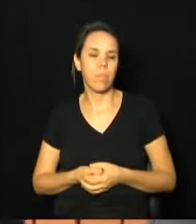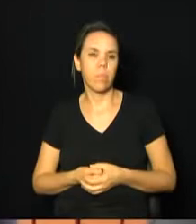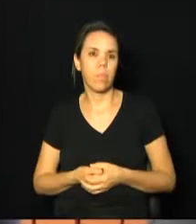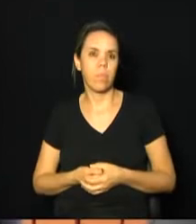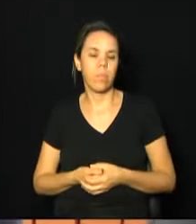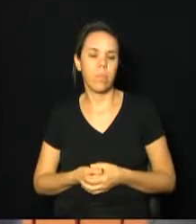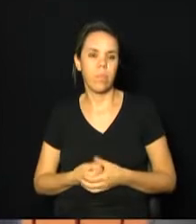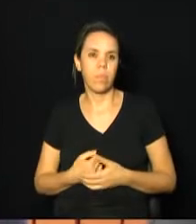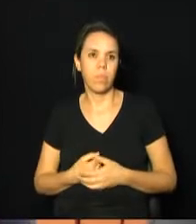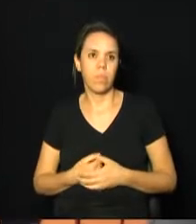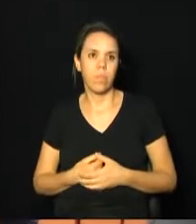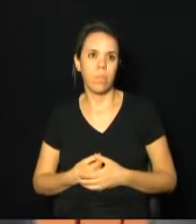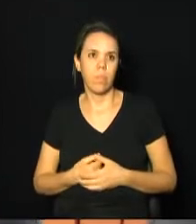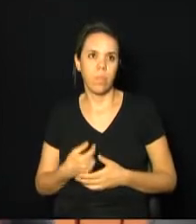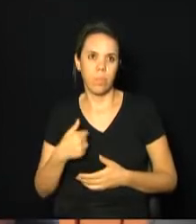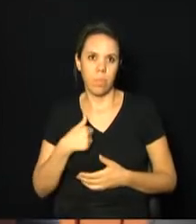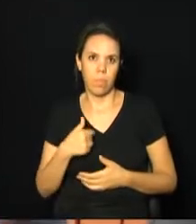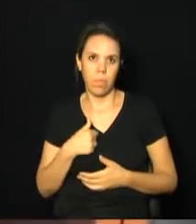Então